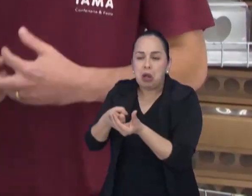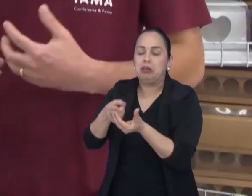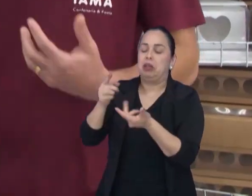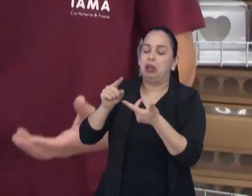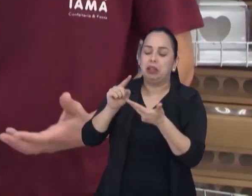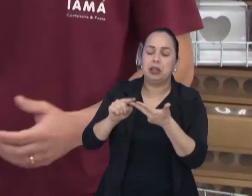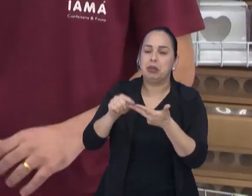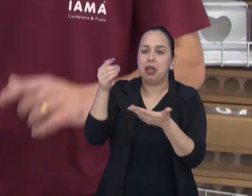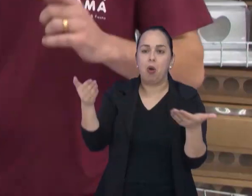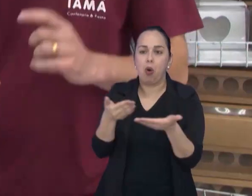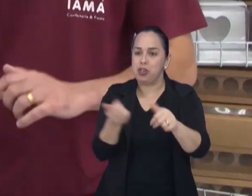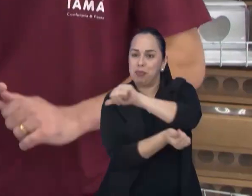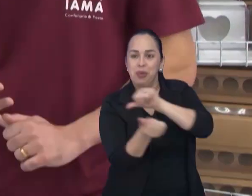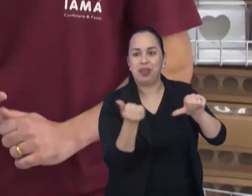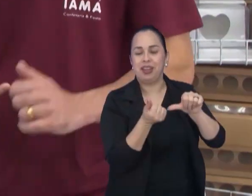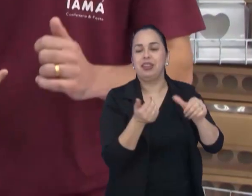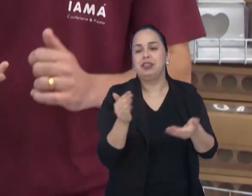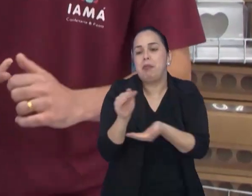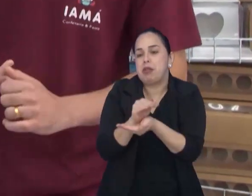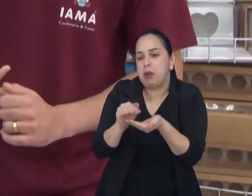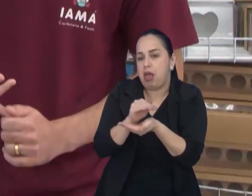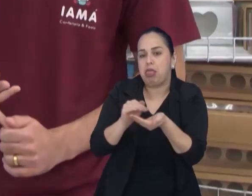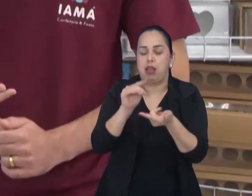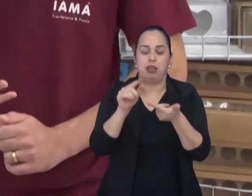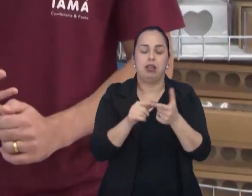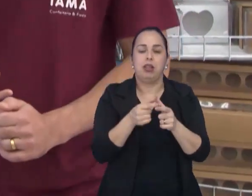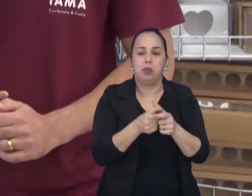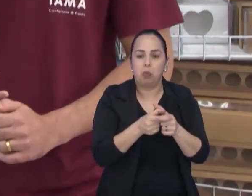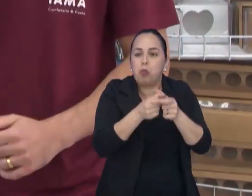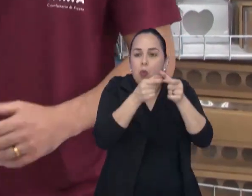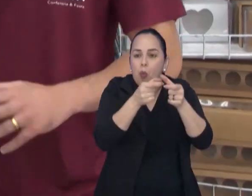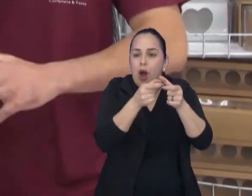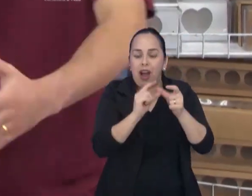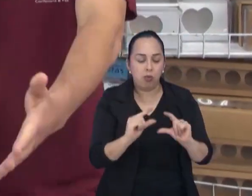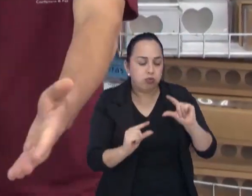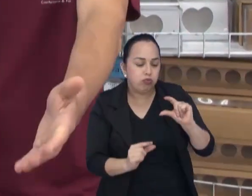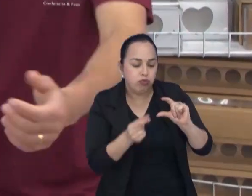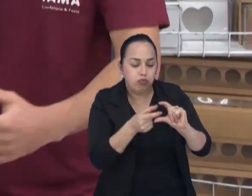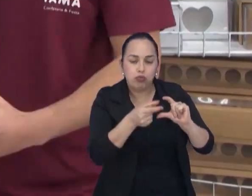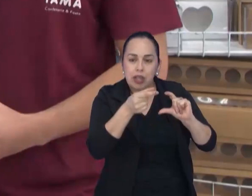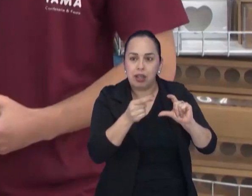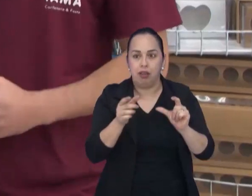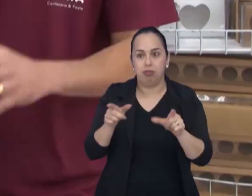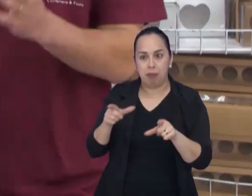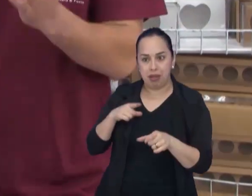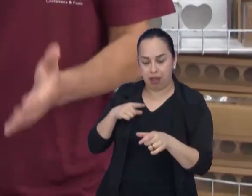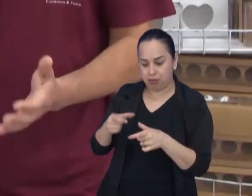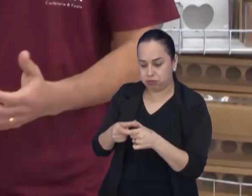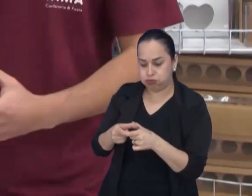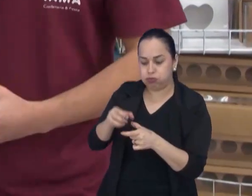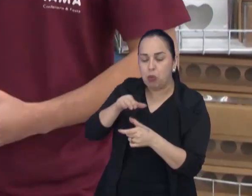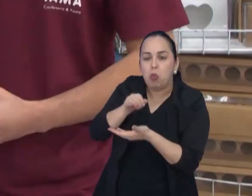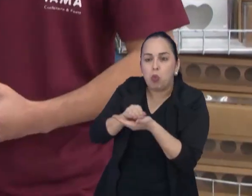Agora tudo está muito gourmetizado, nós temos os brigadeiros, temos as pastas saborizantes para esses brigadeiros, temos umas forminhas diferentes agora, então não é mais